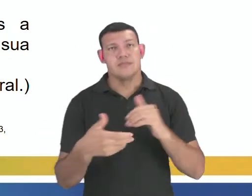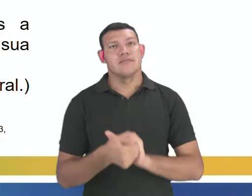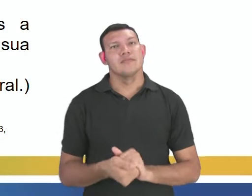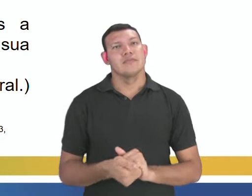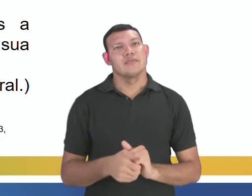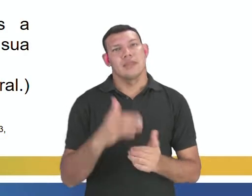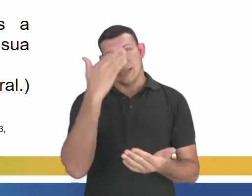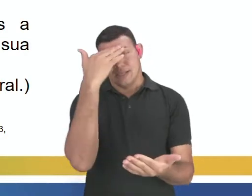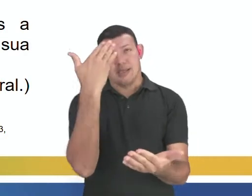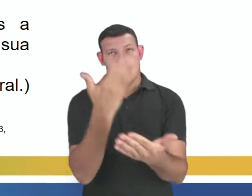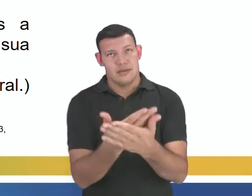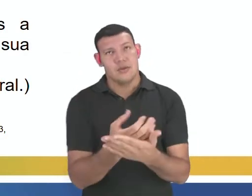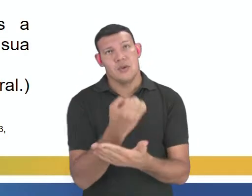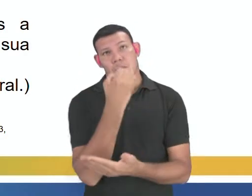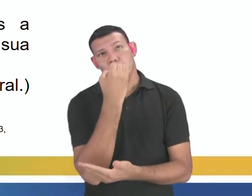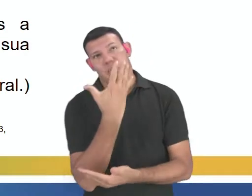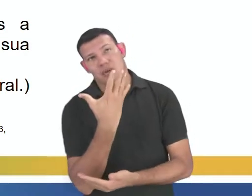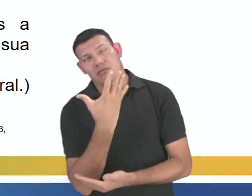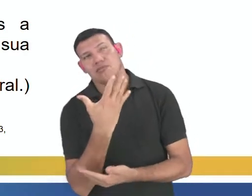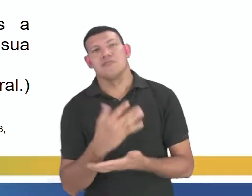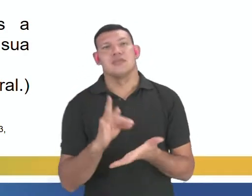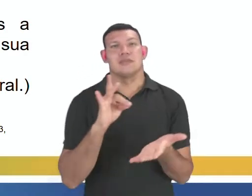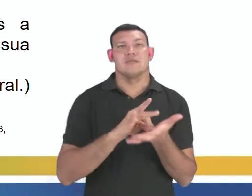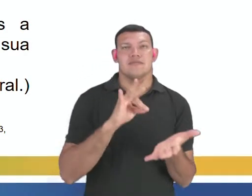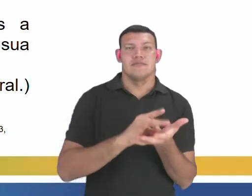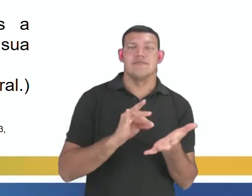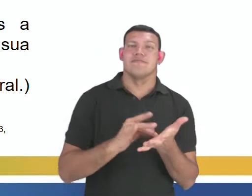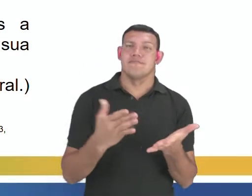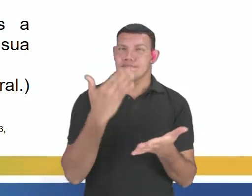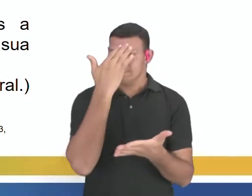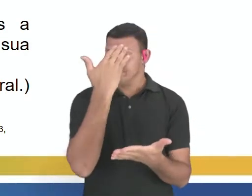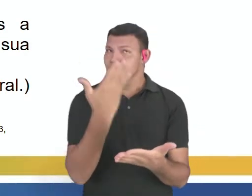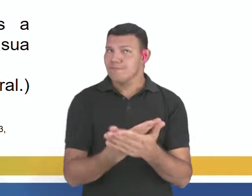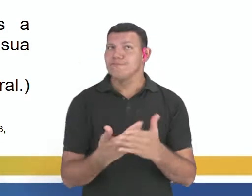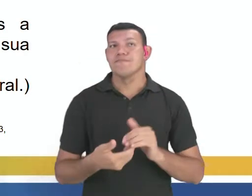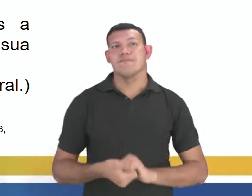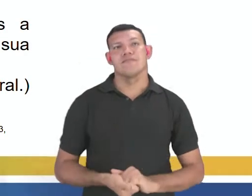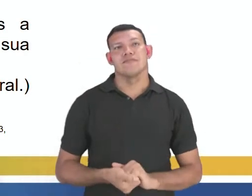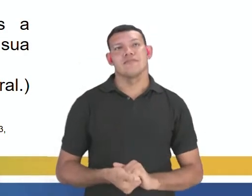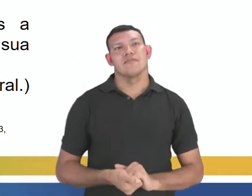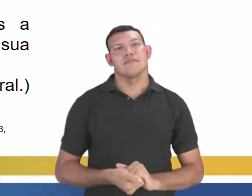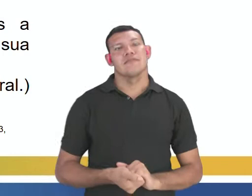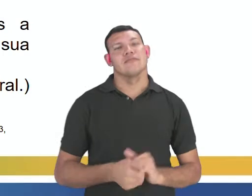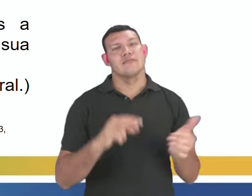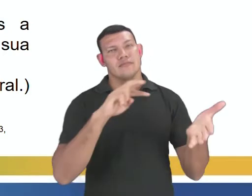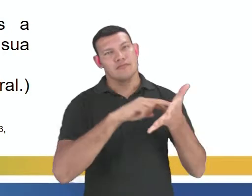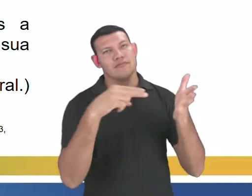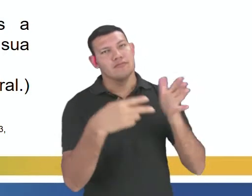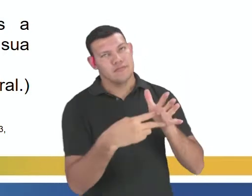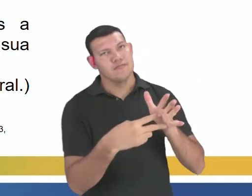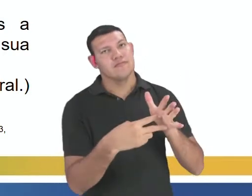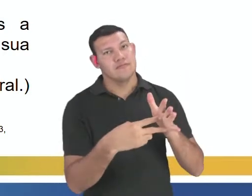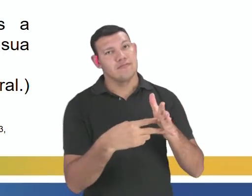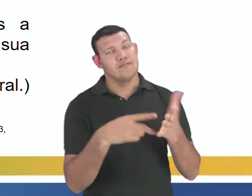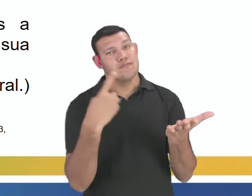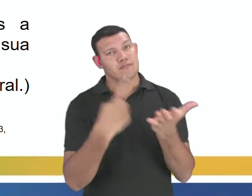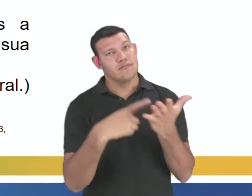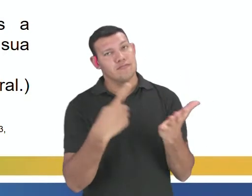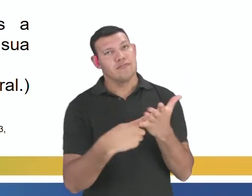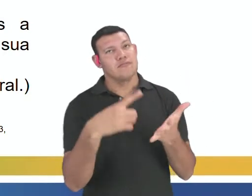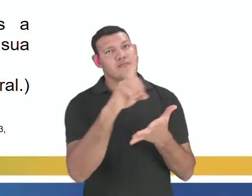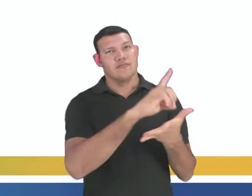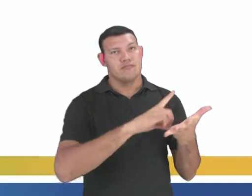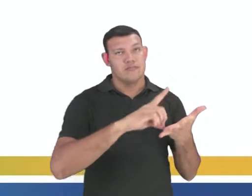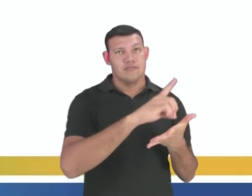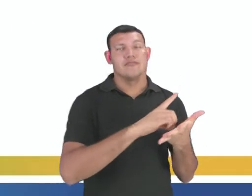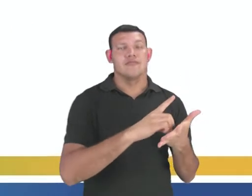crê bom ou verdadeiro, que é uma convicção ou uma crença. Então a gente tem aí a definição, de acordo com o dicionário, do que é o fato e